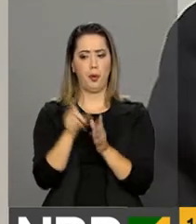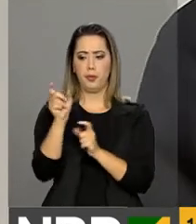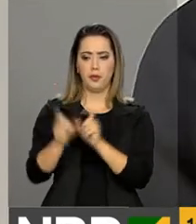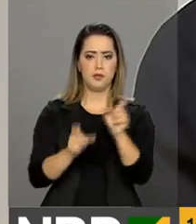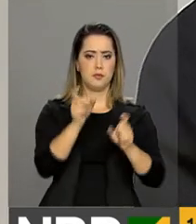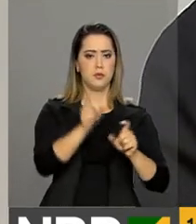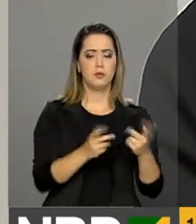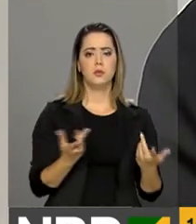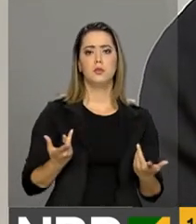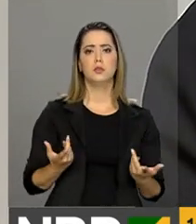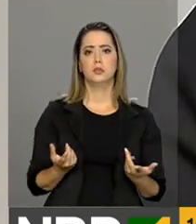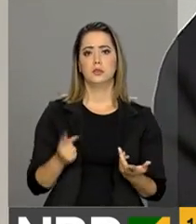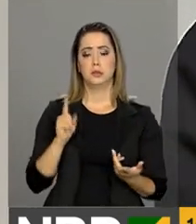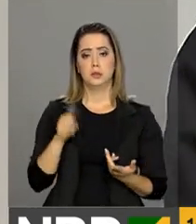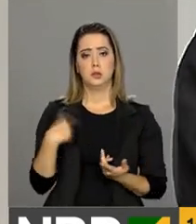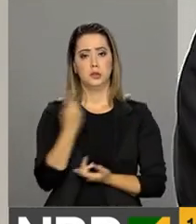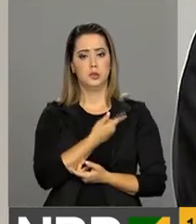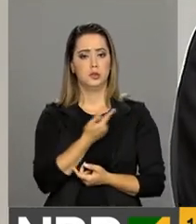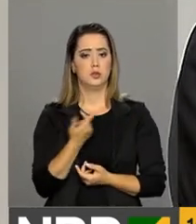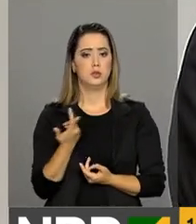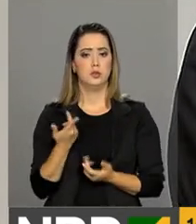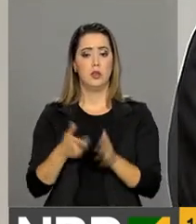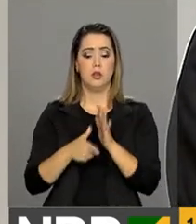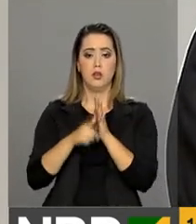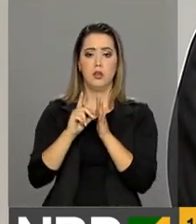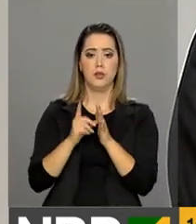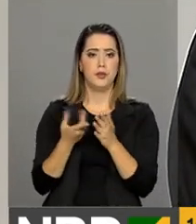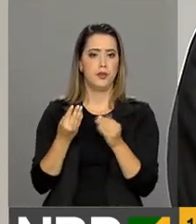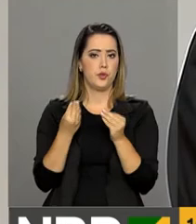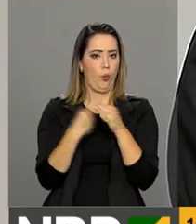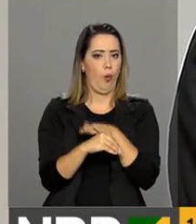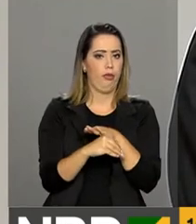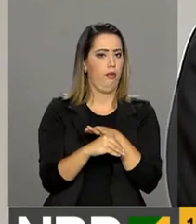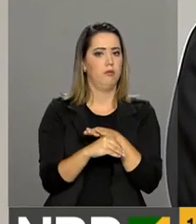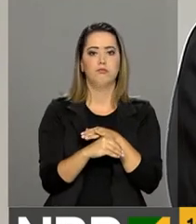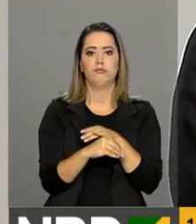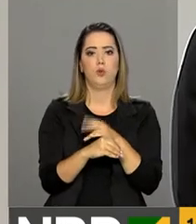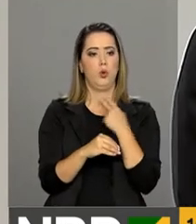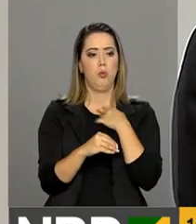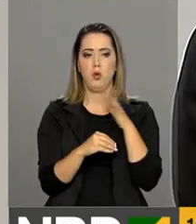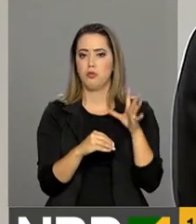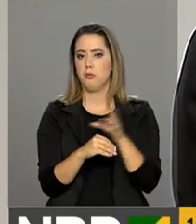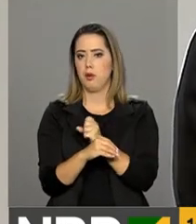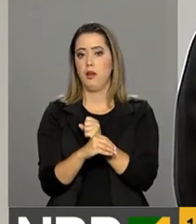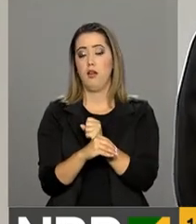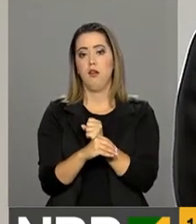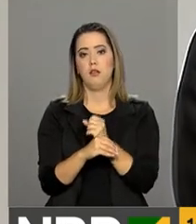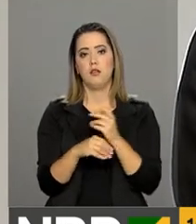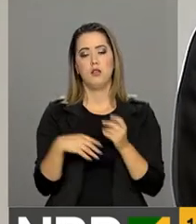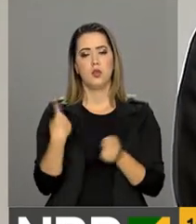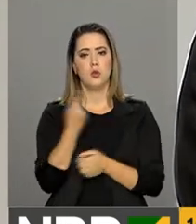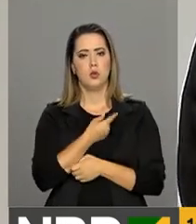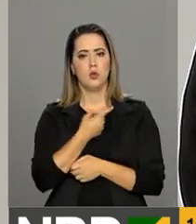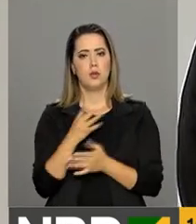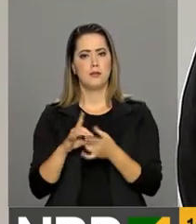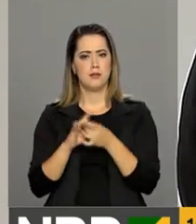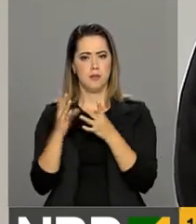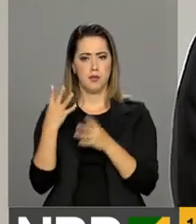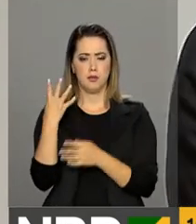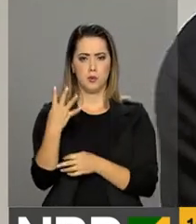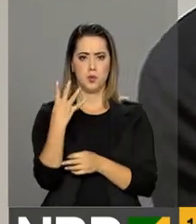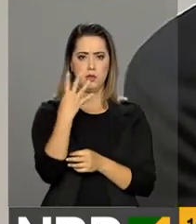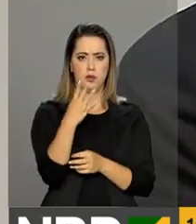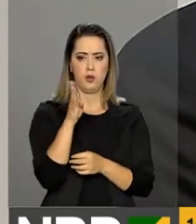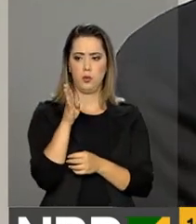aos trabalhadores mas não lhes era acessível foram 43 44 bilhões